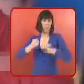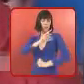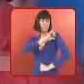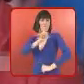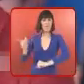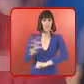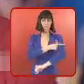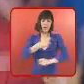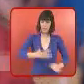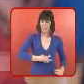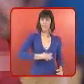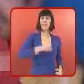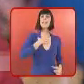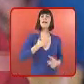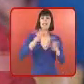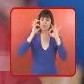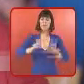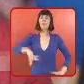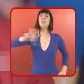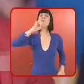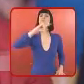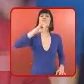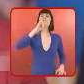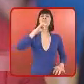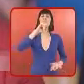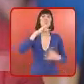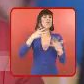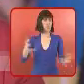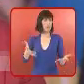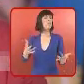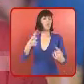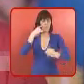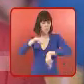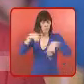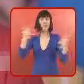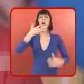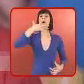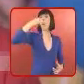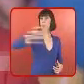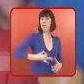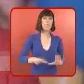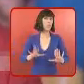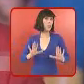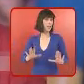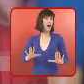força um sentimento que será possível esconder, a